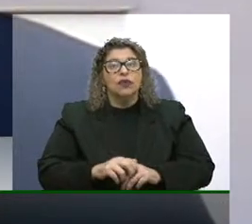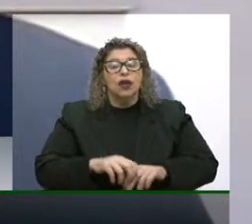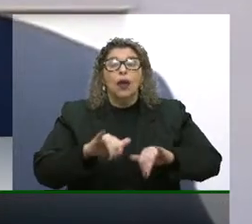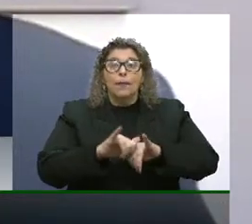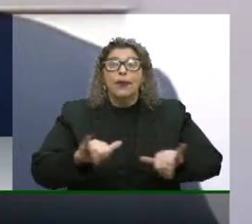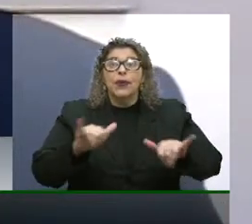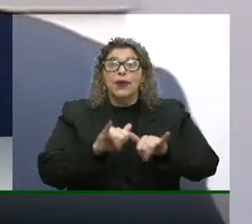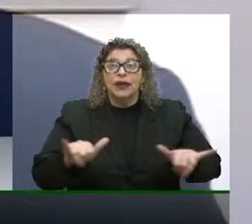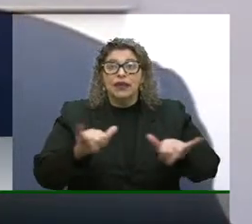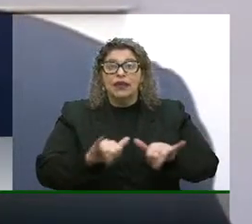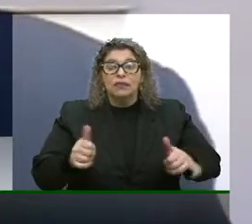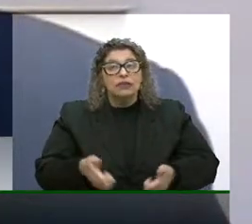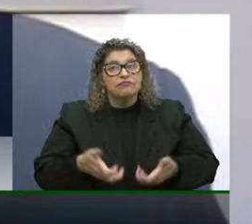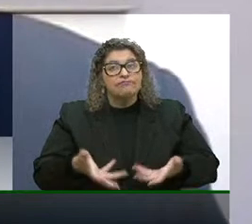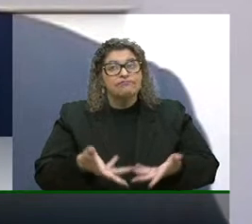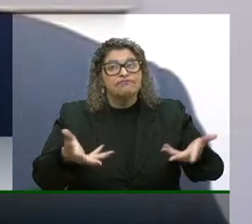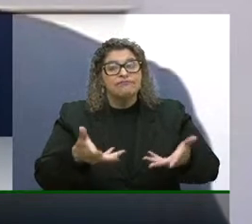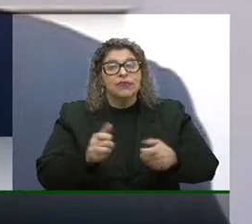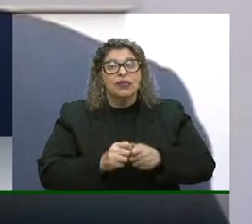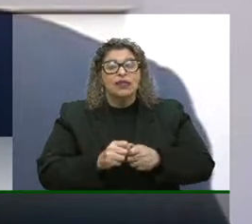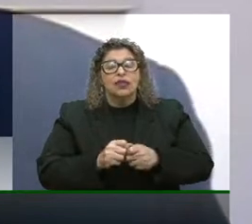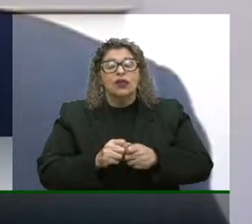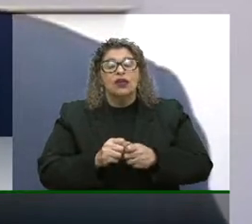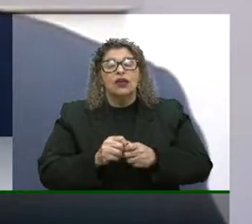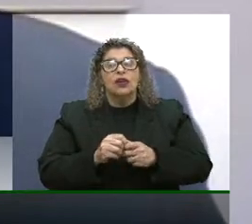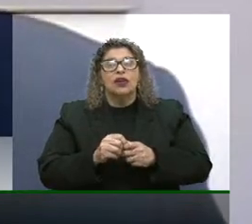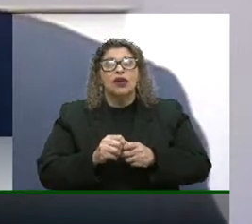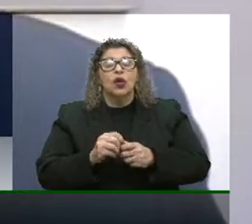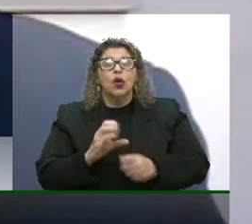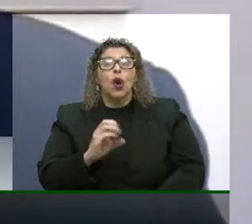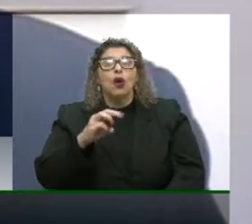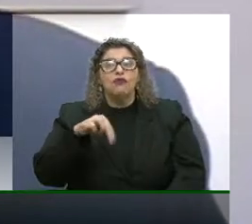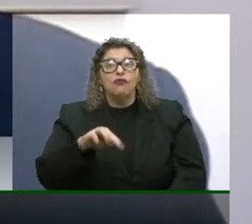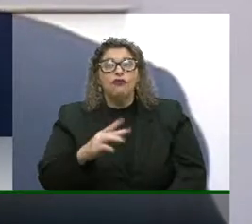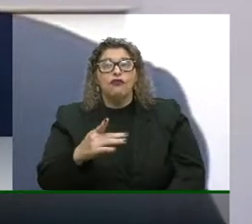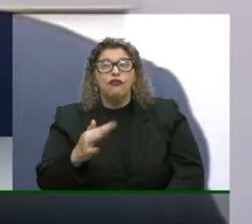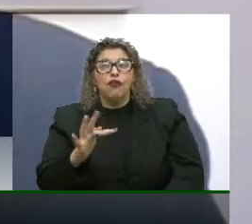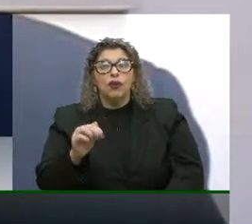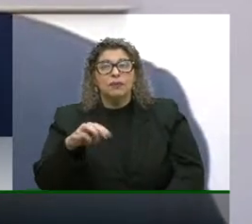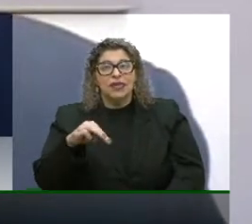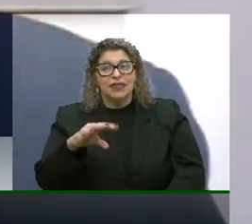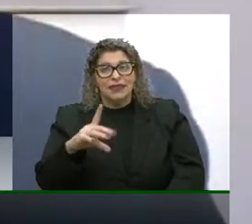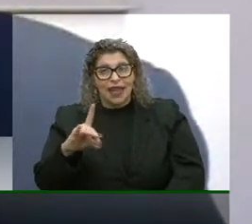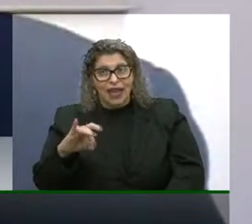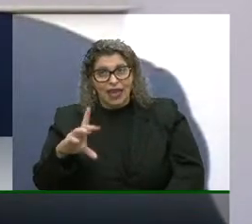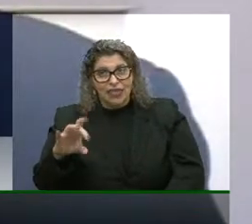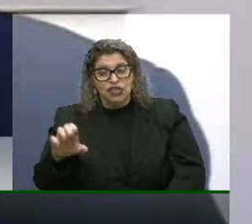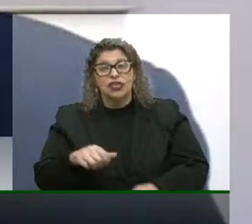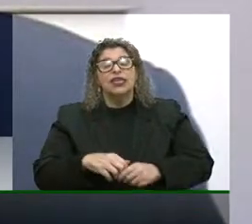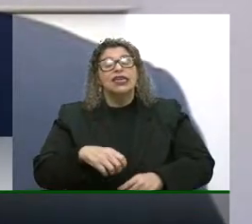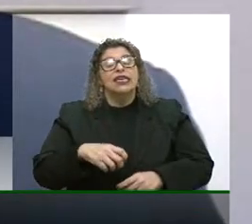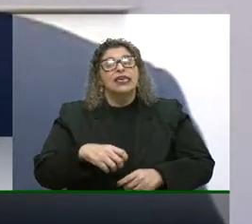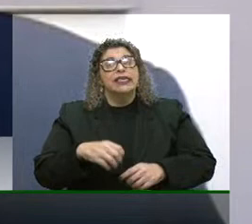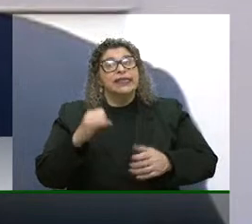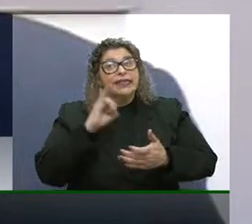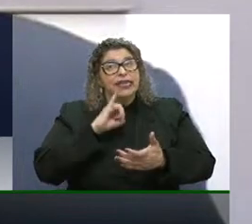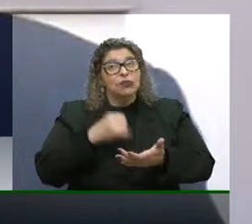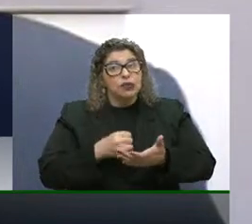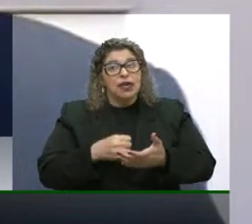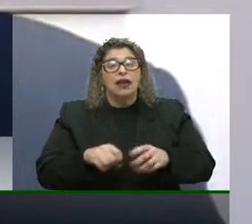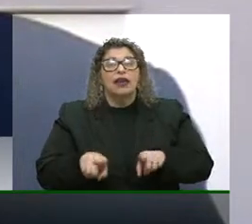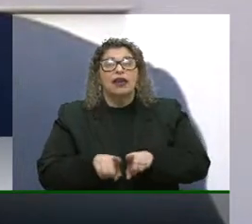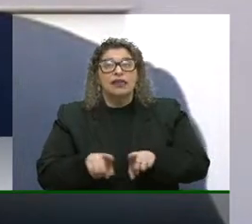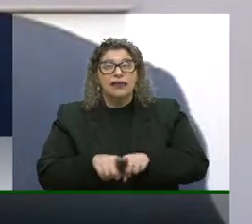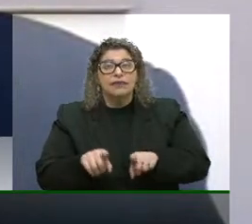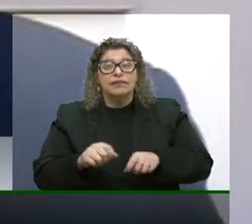Programa de Estímulo à Conformidade Tributária nos conformes RS, e estabelece regras de